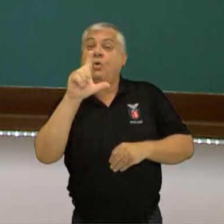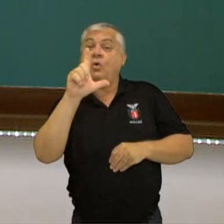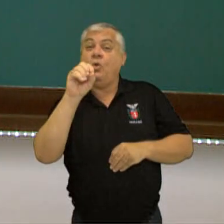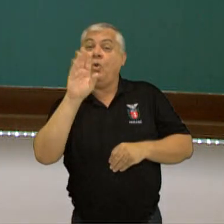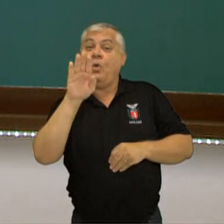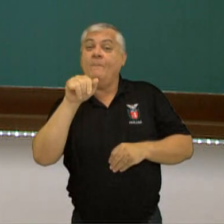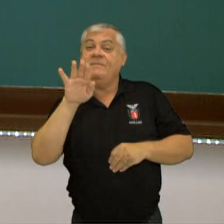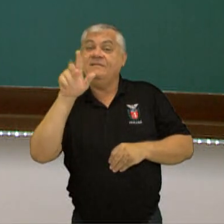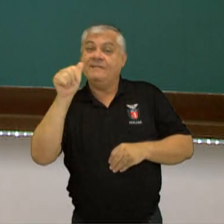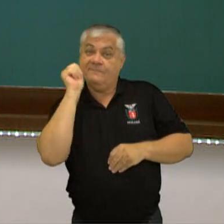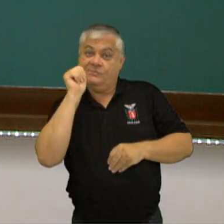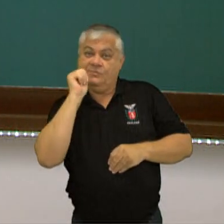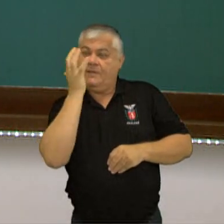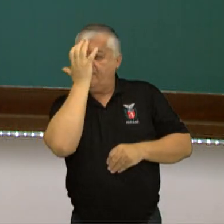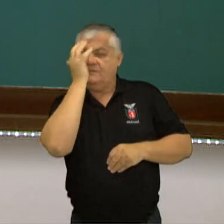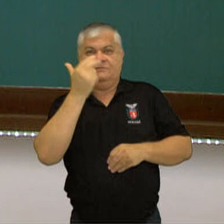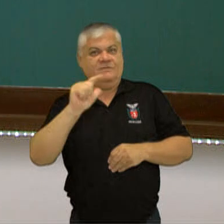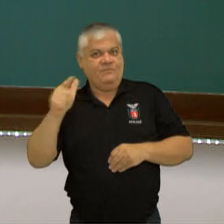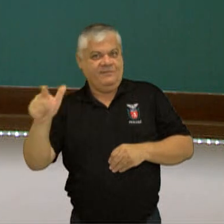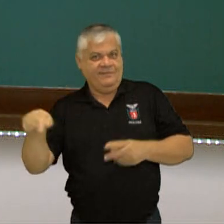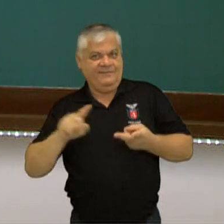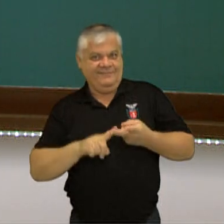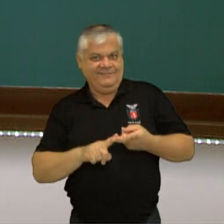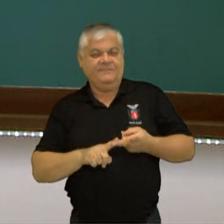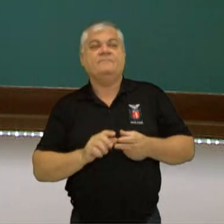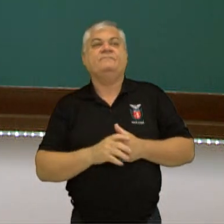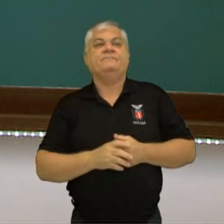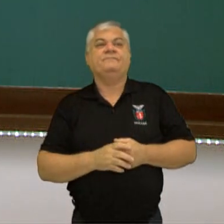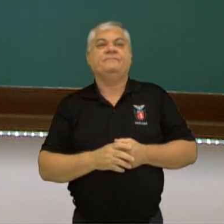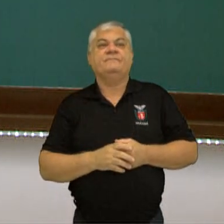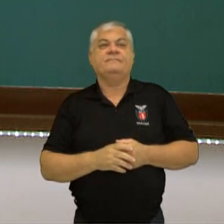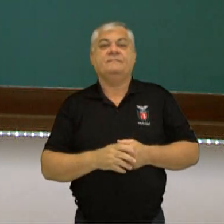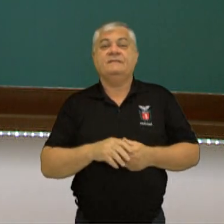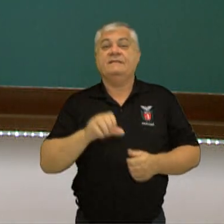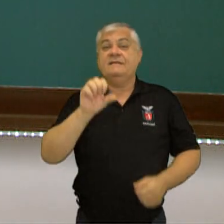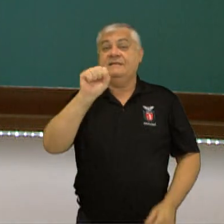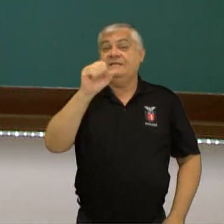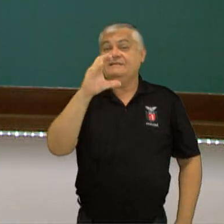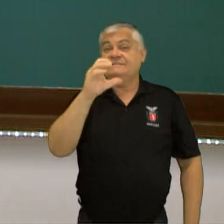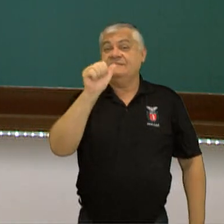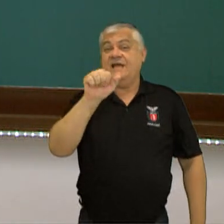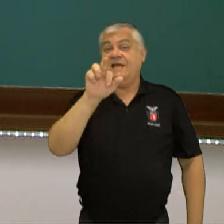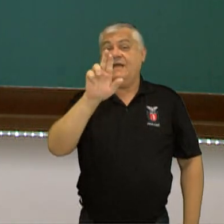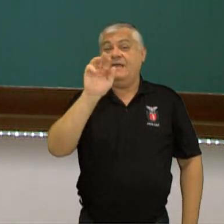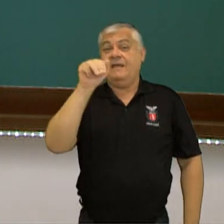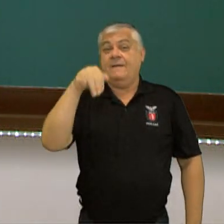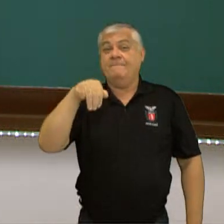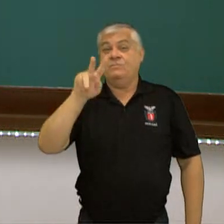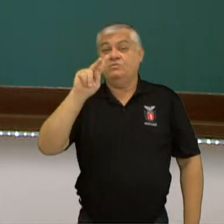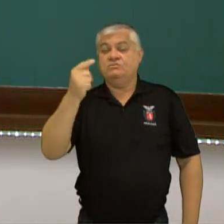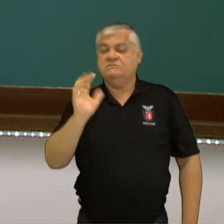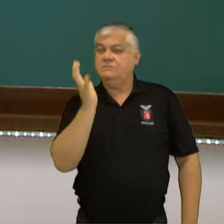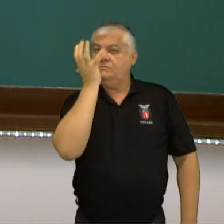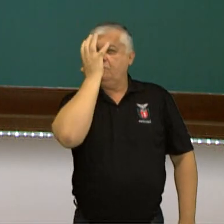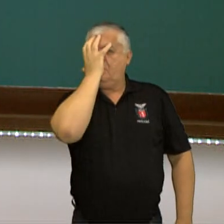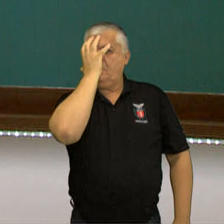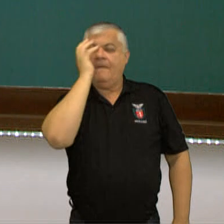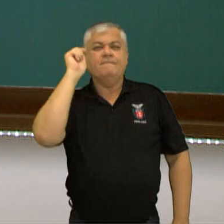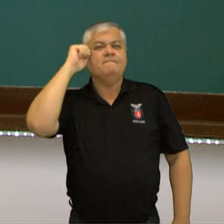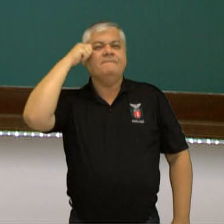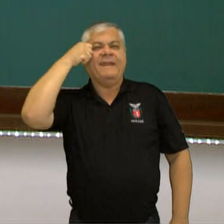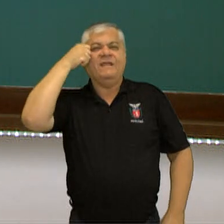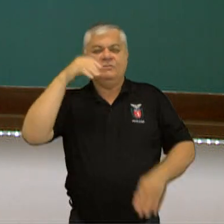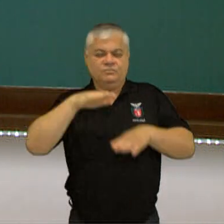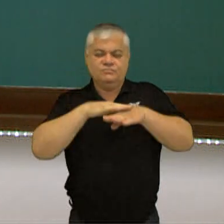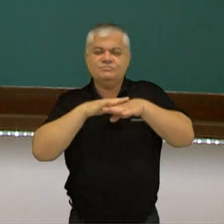para essa caracterização do personagem. Tá? O Scaramouche, que é um pilantra, né, usa máscara de veludo negro, né,